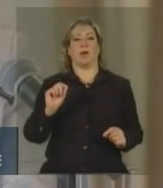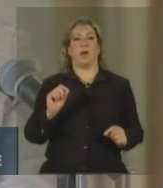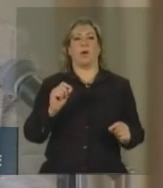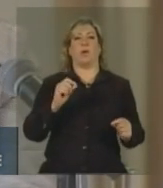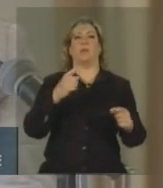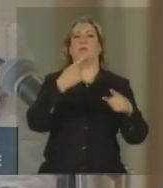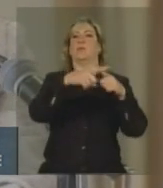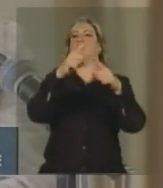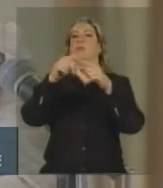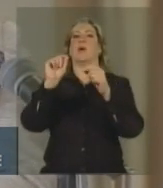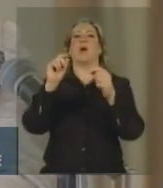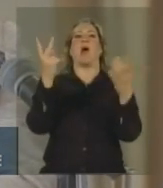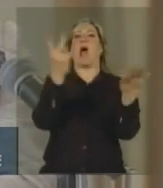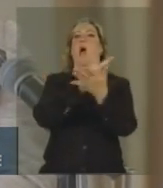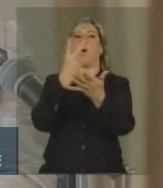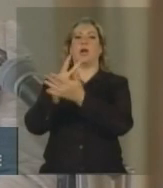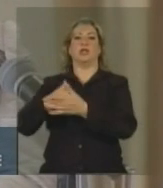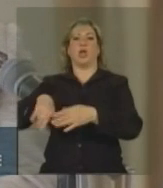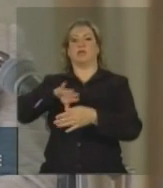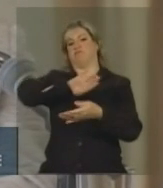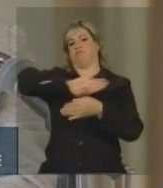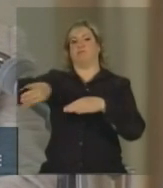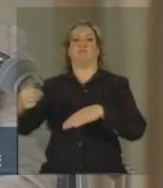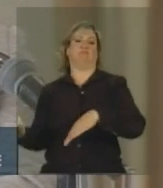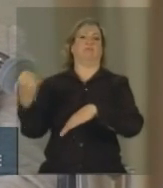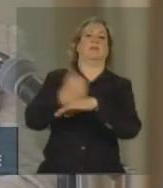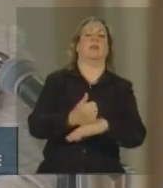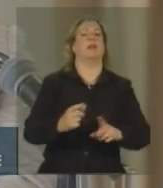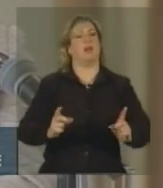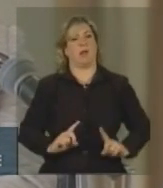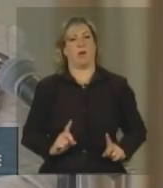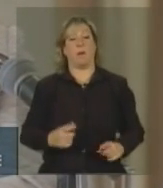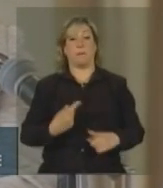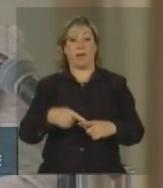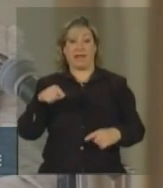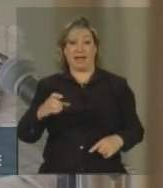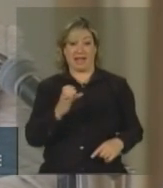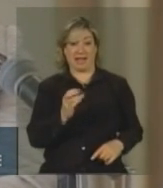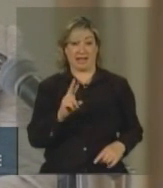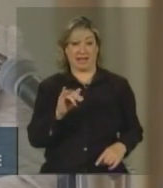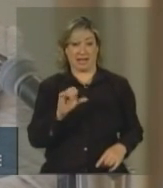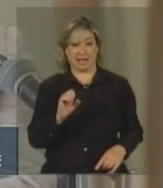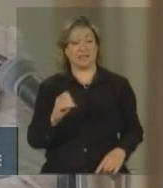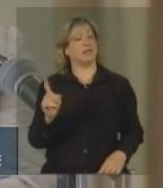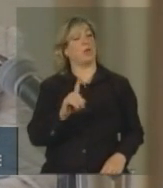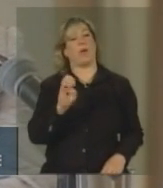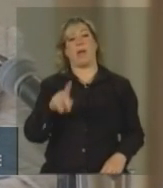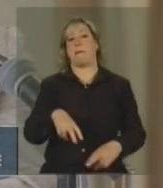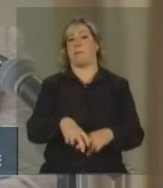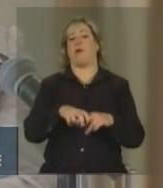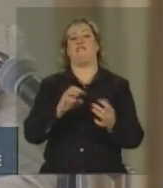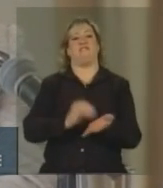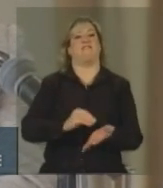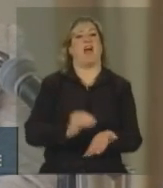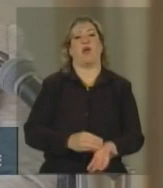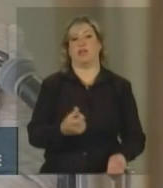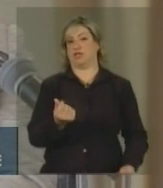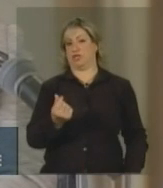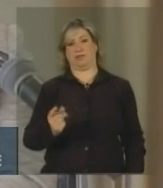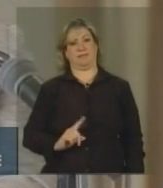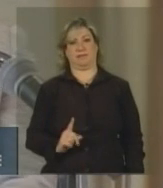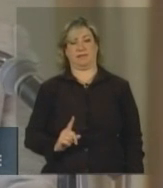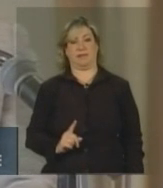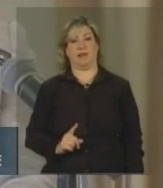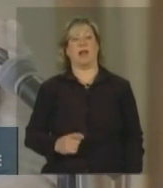ninguém, até porque essa crise não é necessariamente por falta de recursos financeiros. É